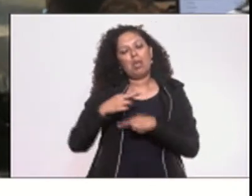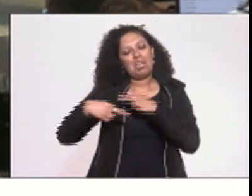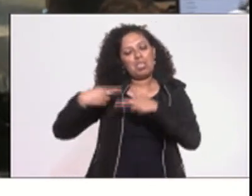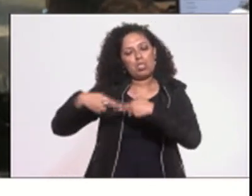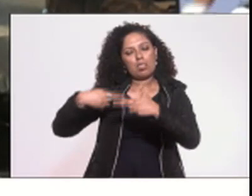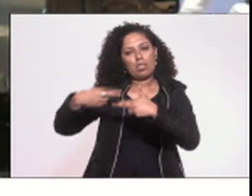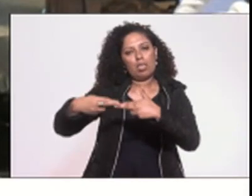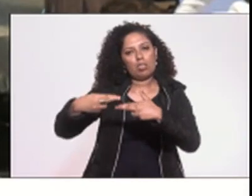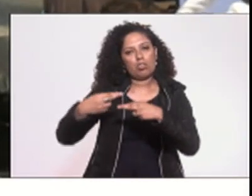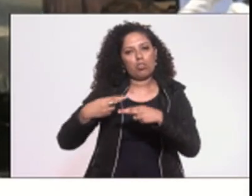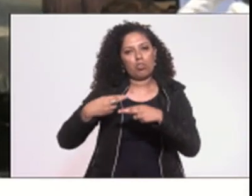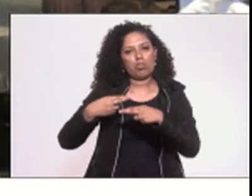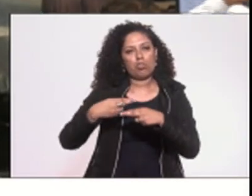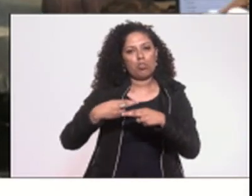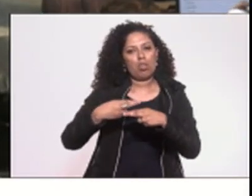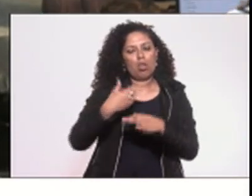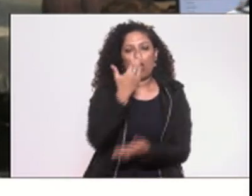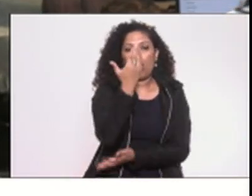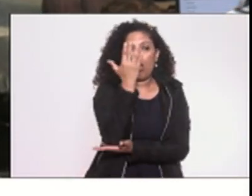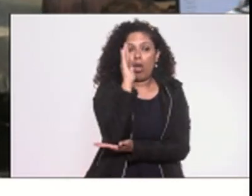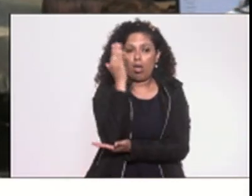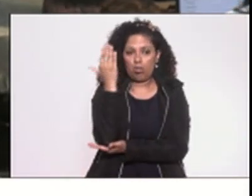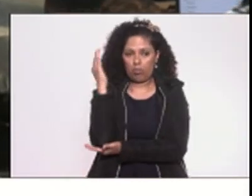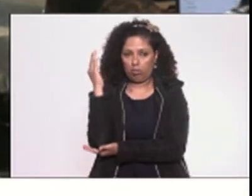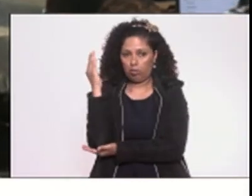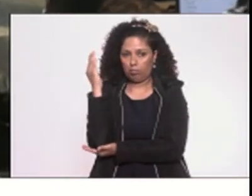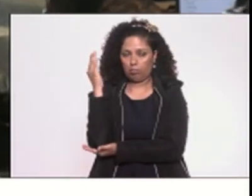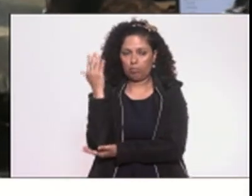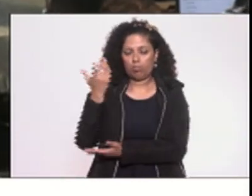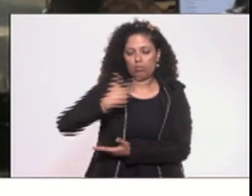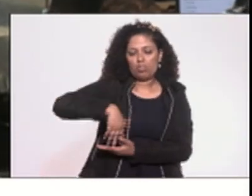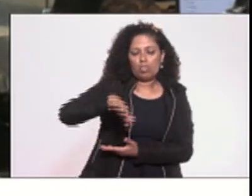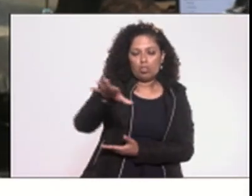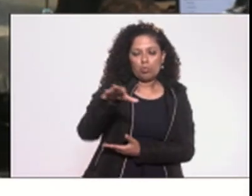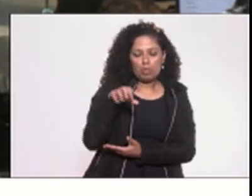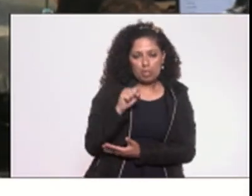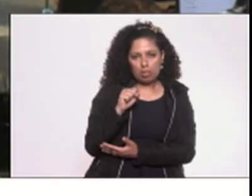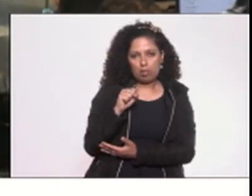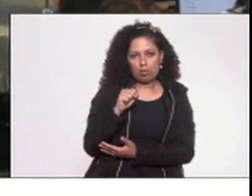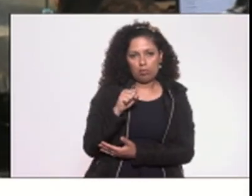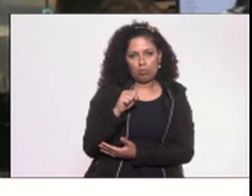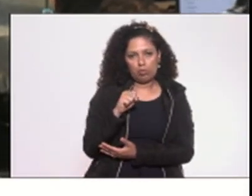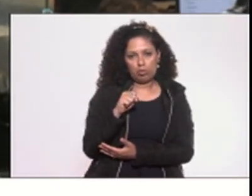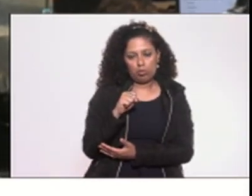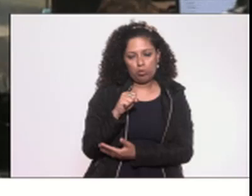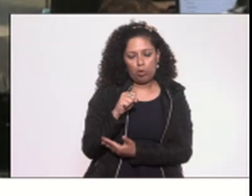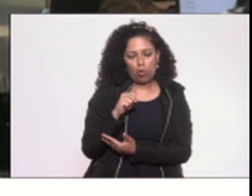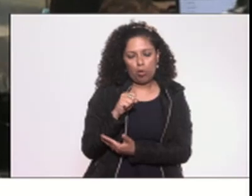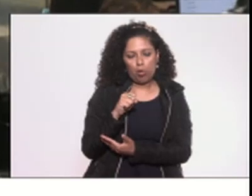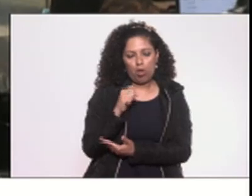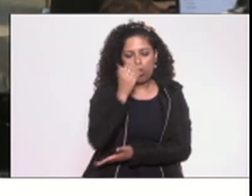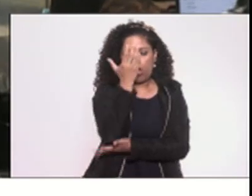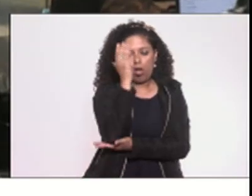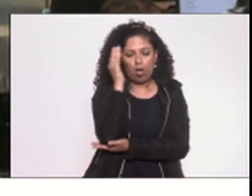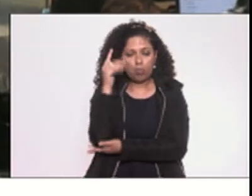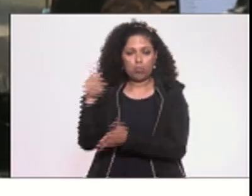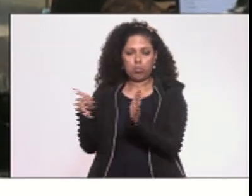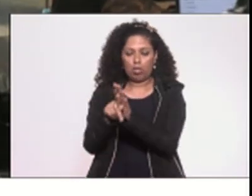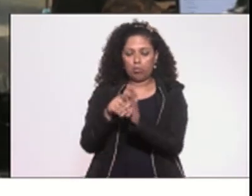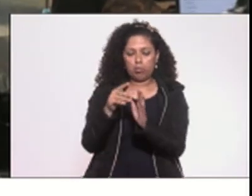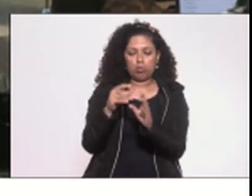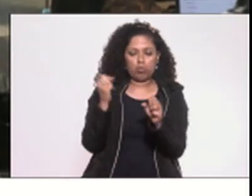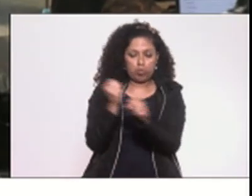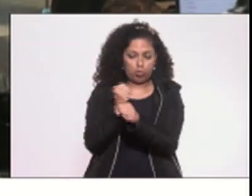reciclagem de madeira. Então, nós coletamos sobras de madeira da construção civil em